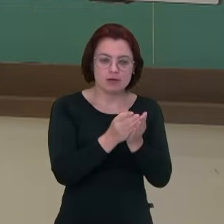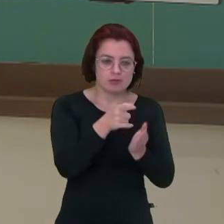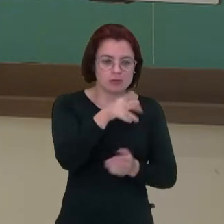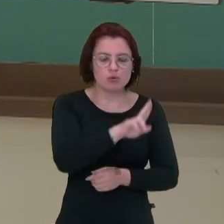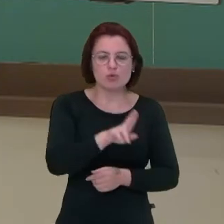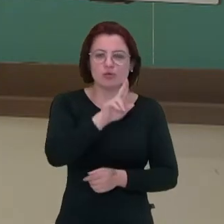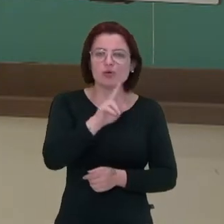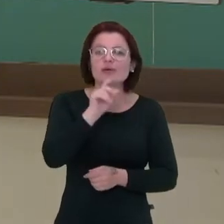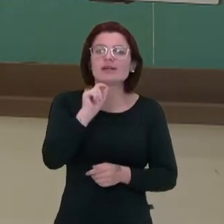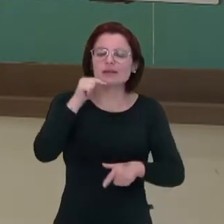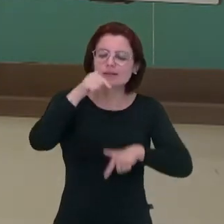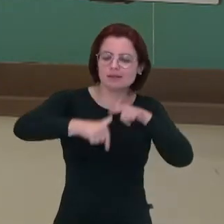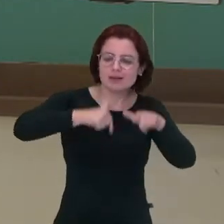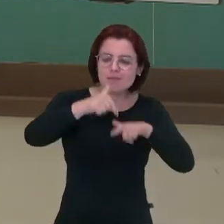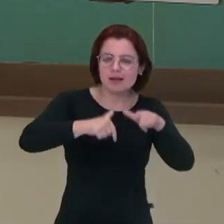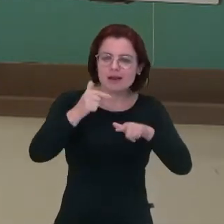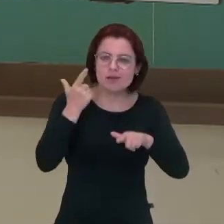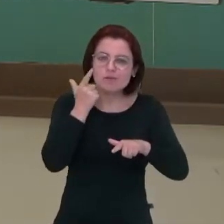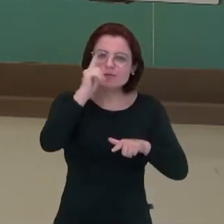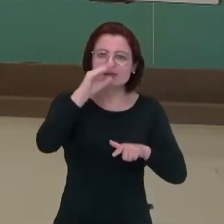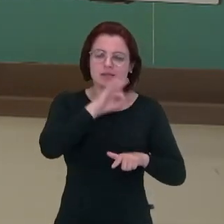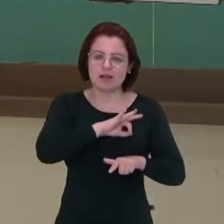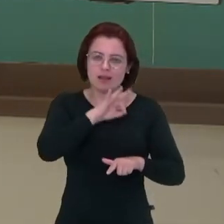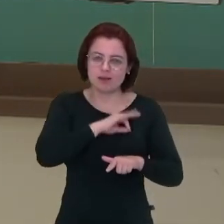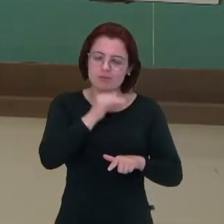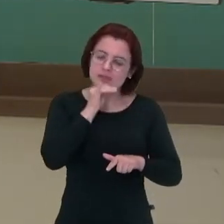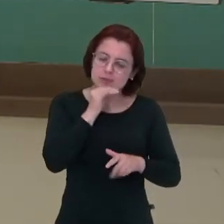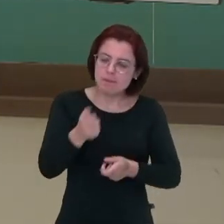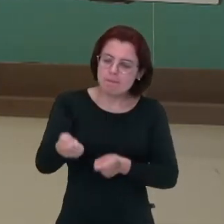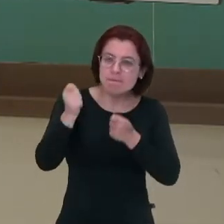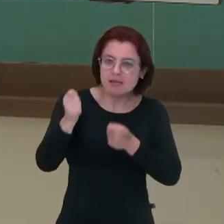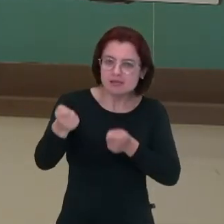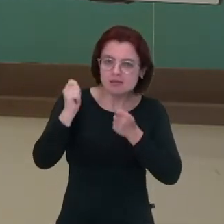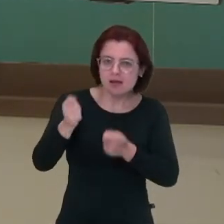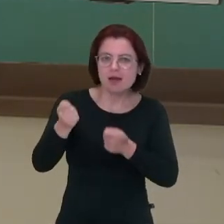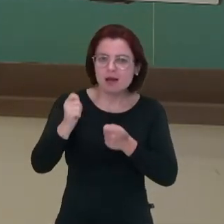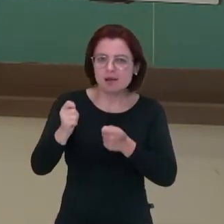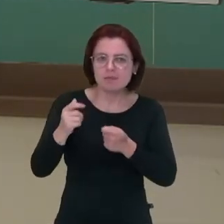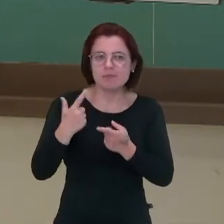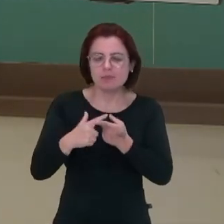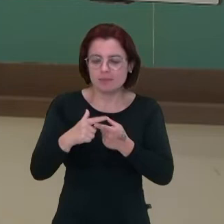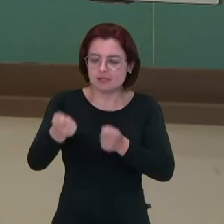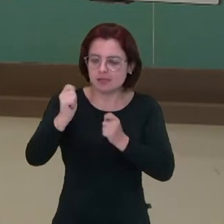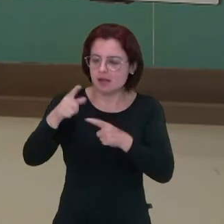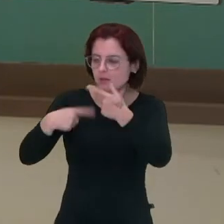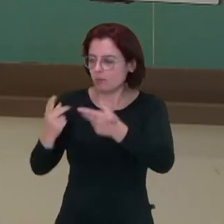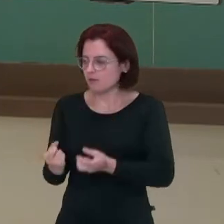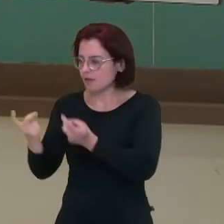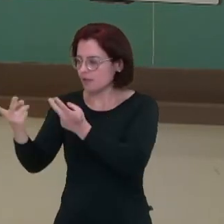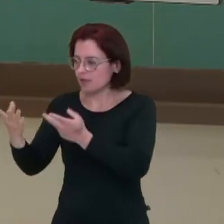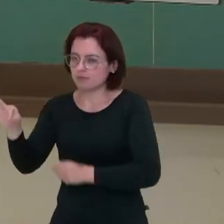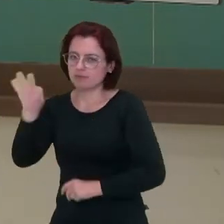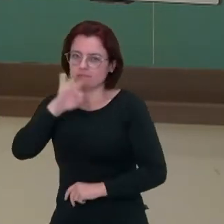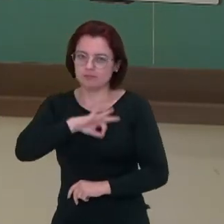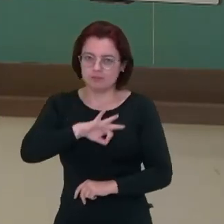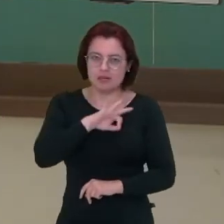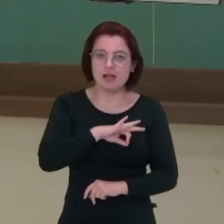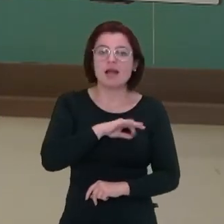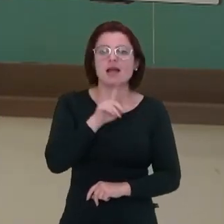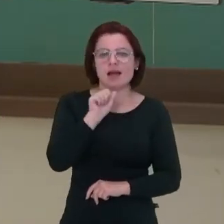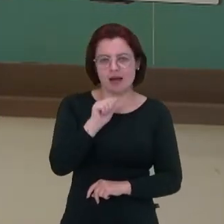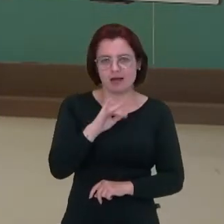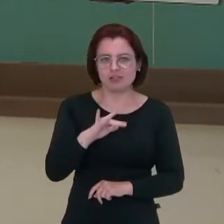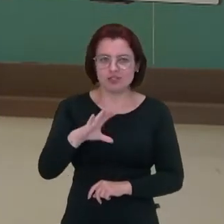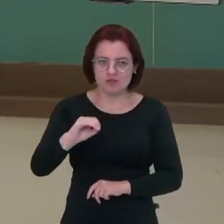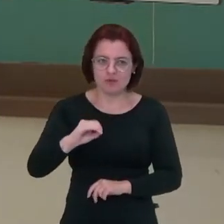utilizado para o ganho, ou seja, para a entrada de dinheiro, então ele vai ser um ativo financeiro.